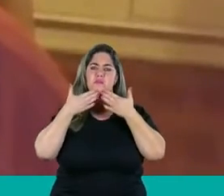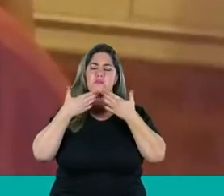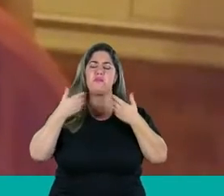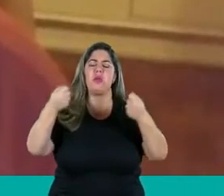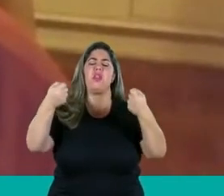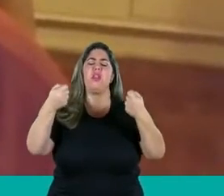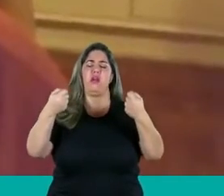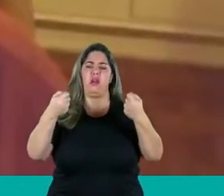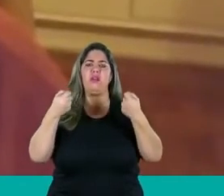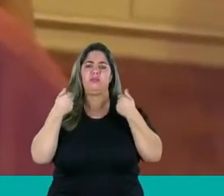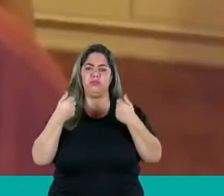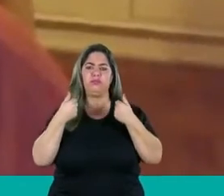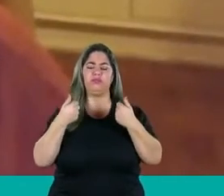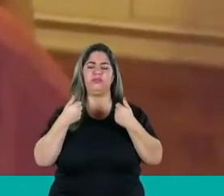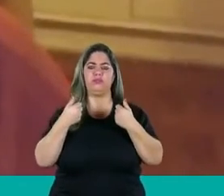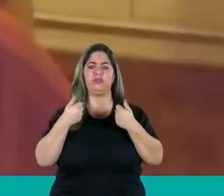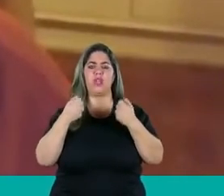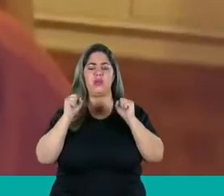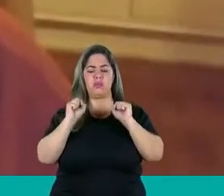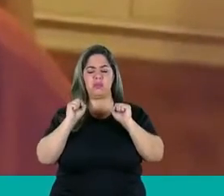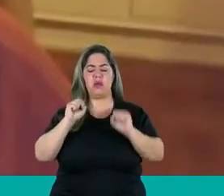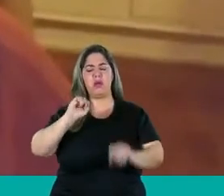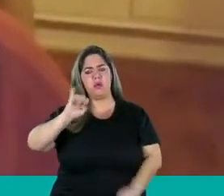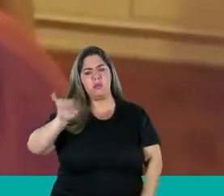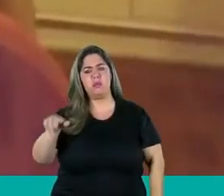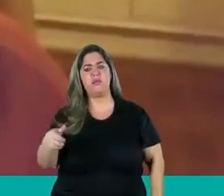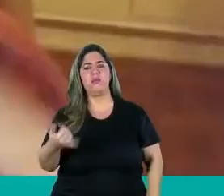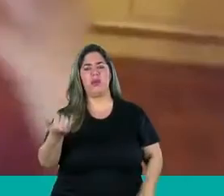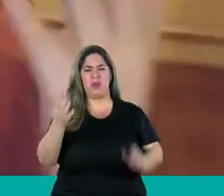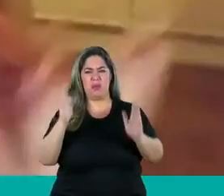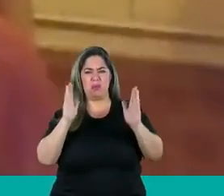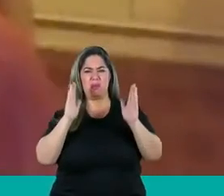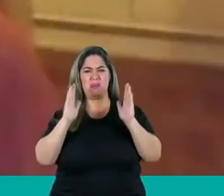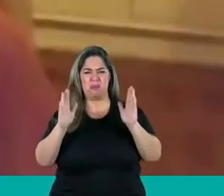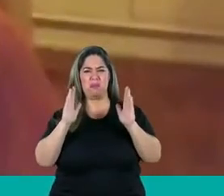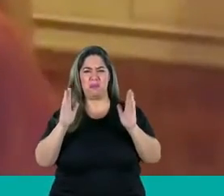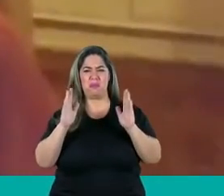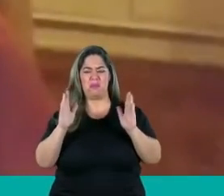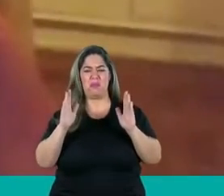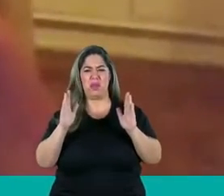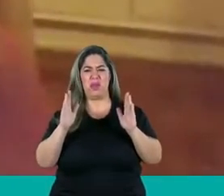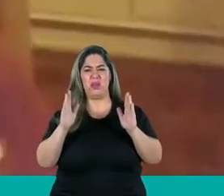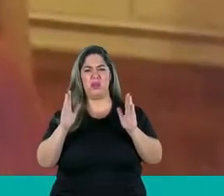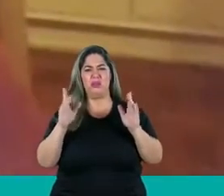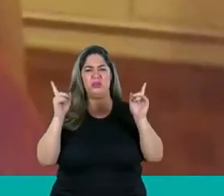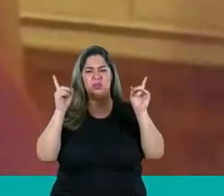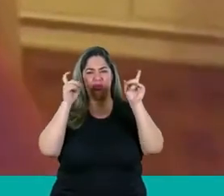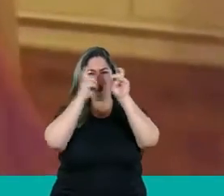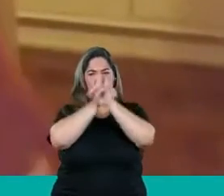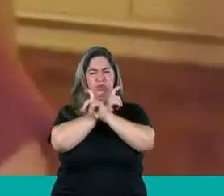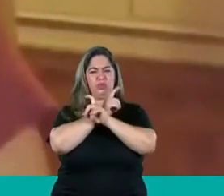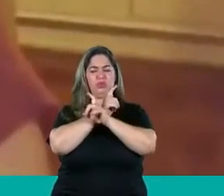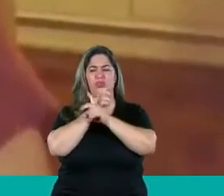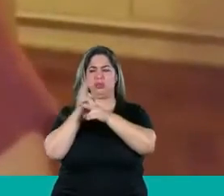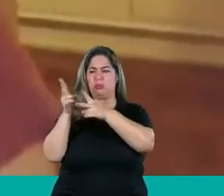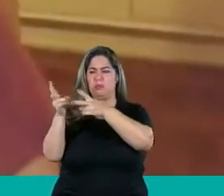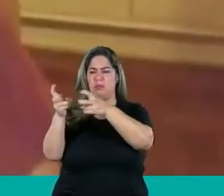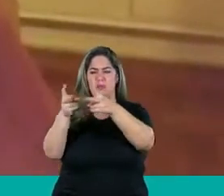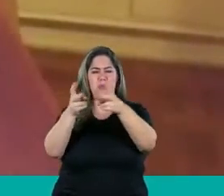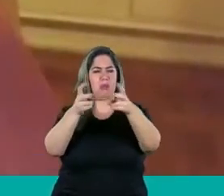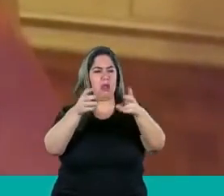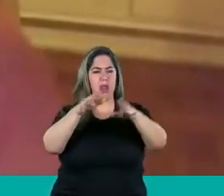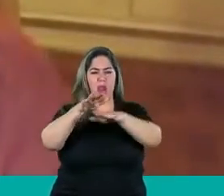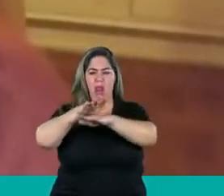poderemos aproveitar a crise, essa policrise que está nas diversas áreas